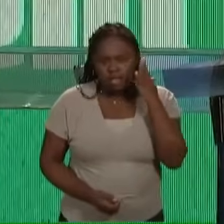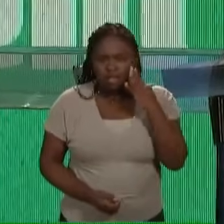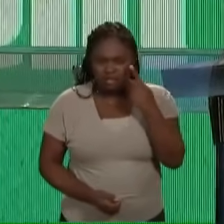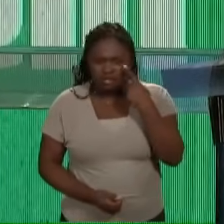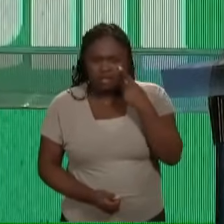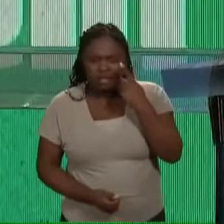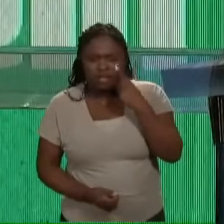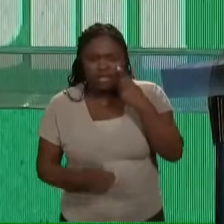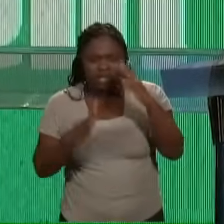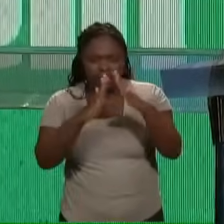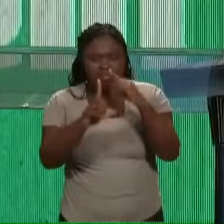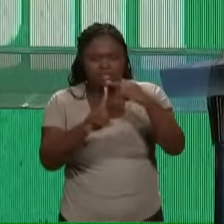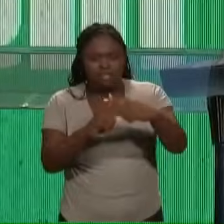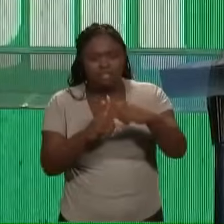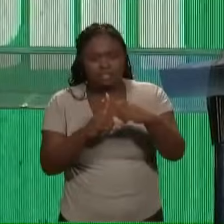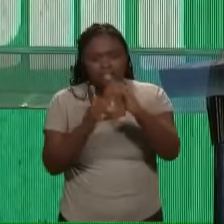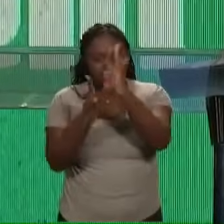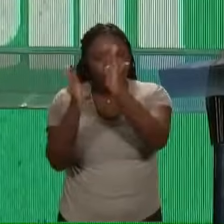de igreja?